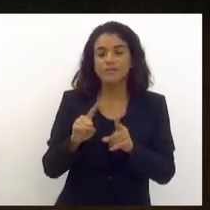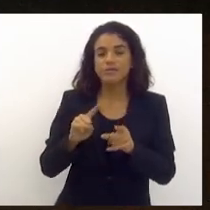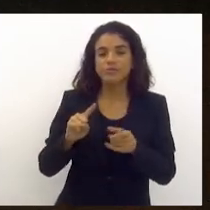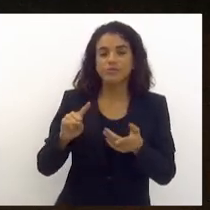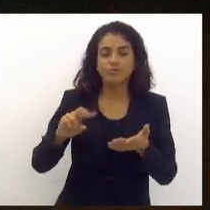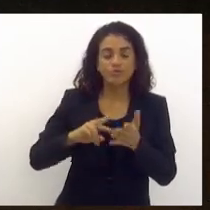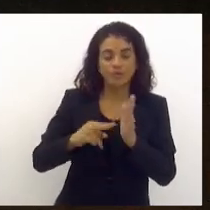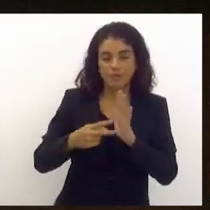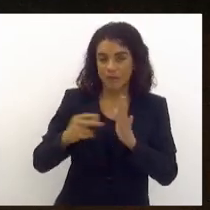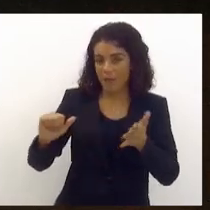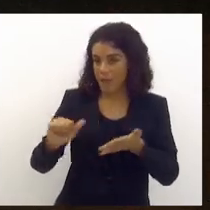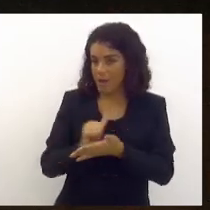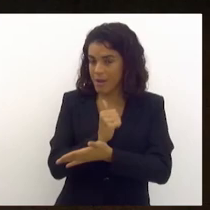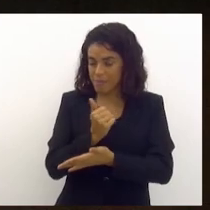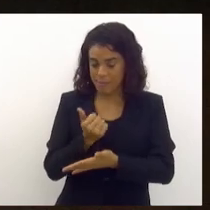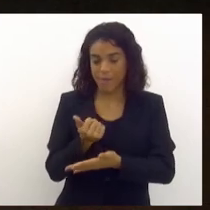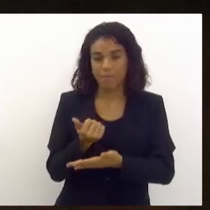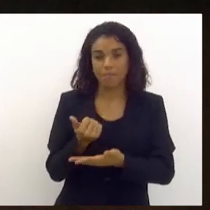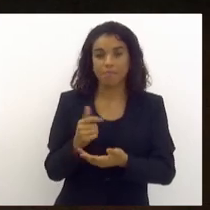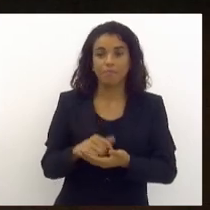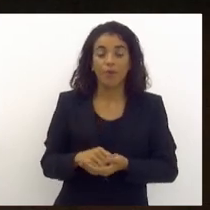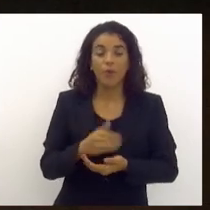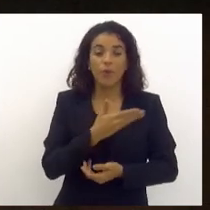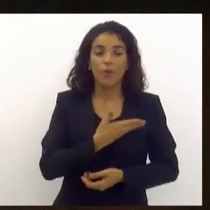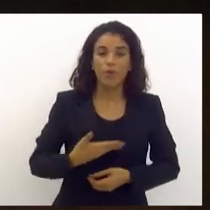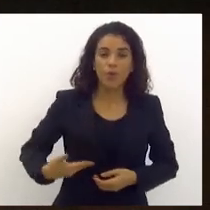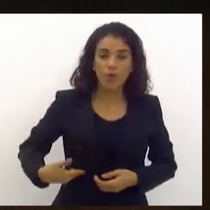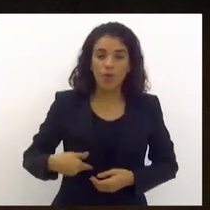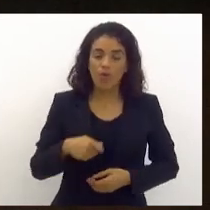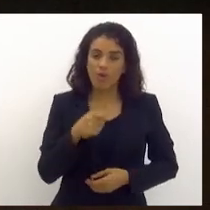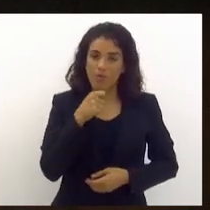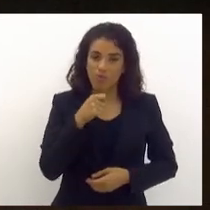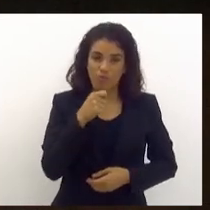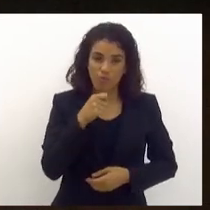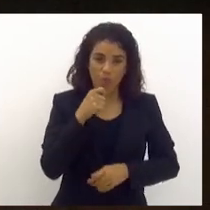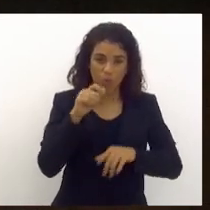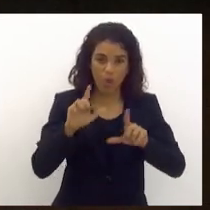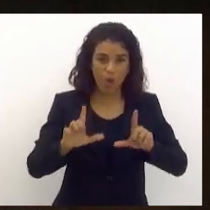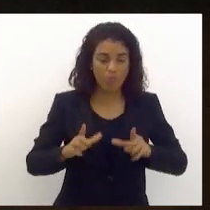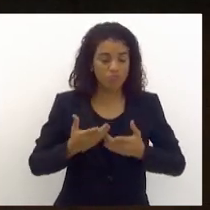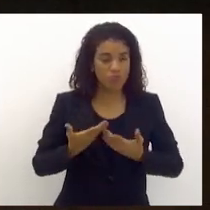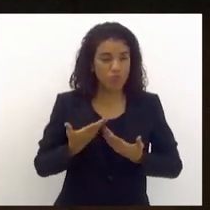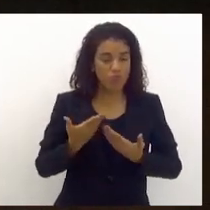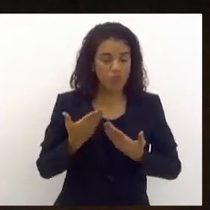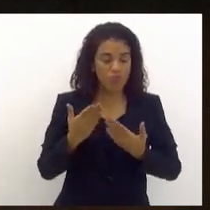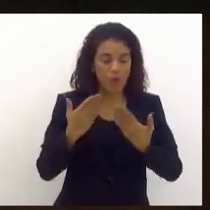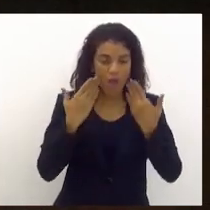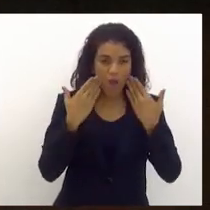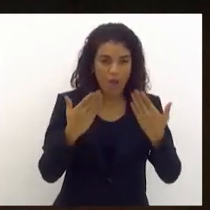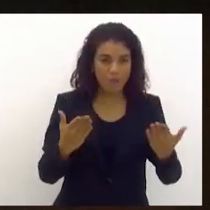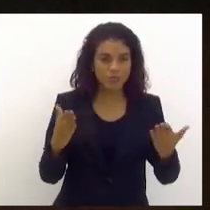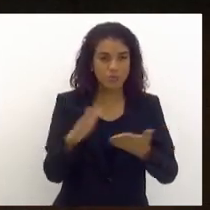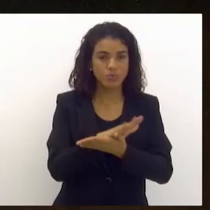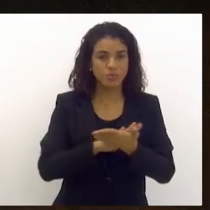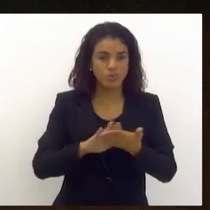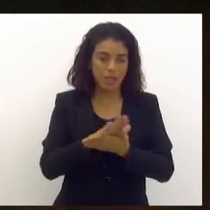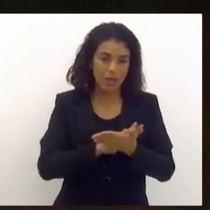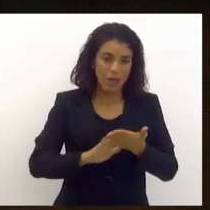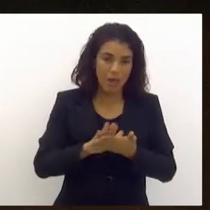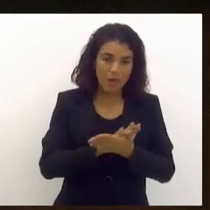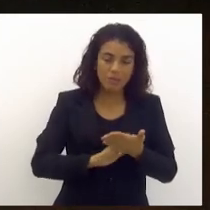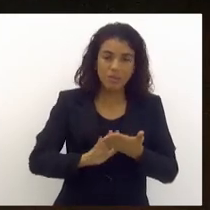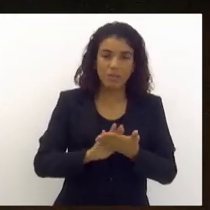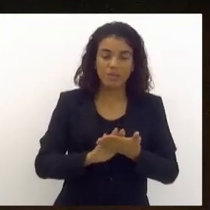dessa mensagem. O governo, sem apresentar nenhum plano de contingência, sem apresentar